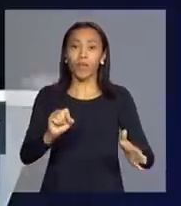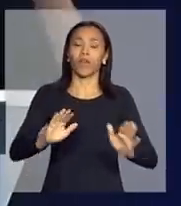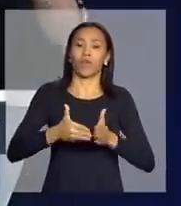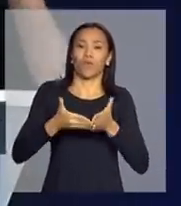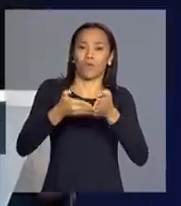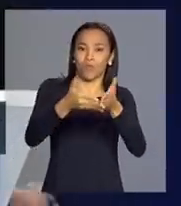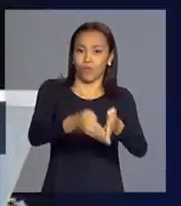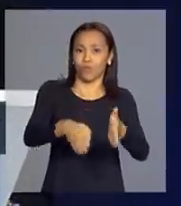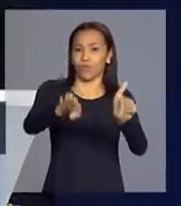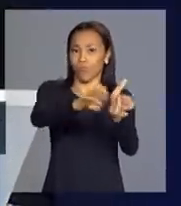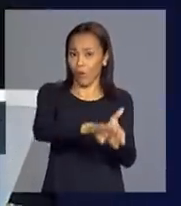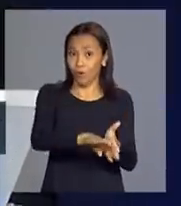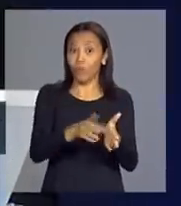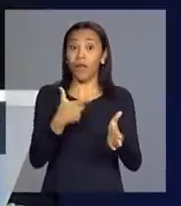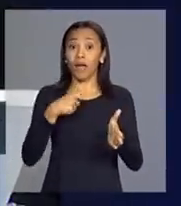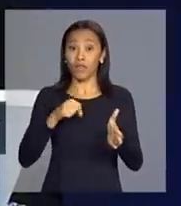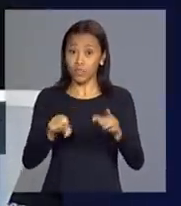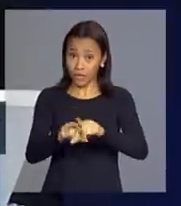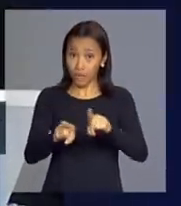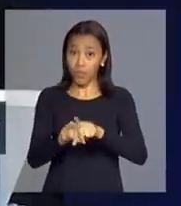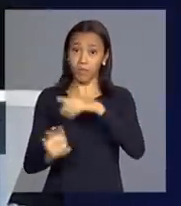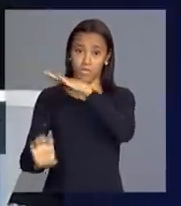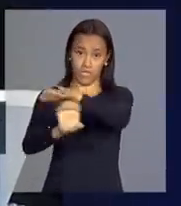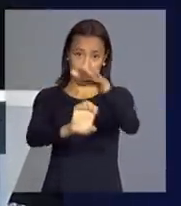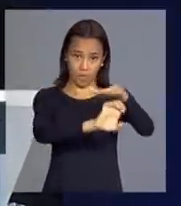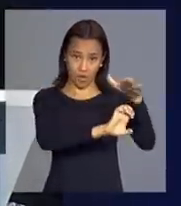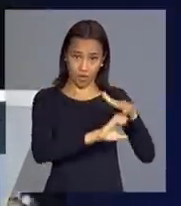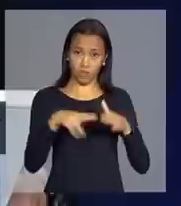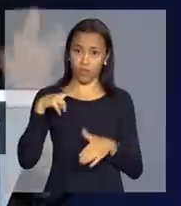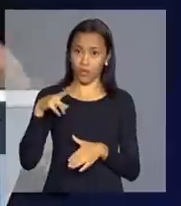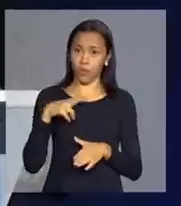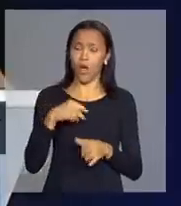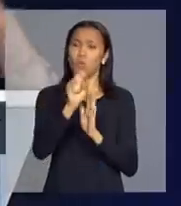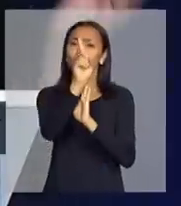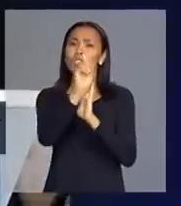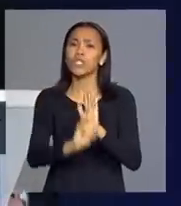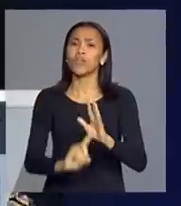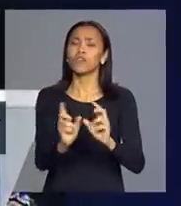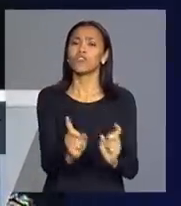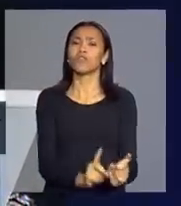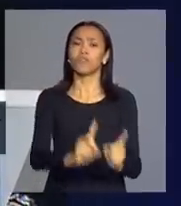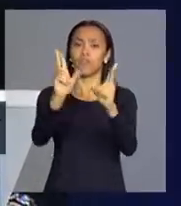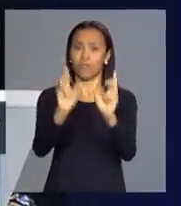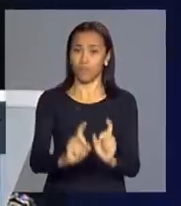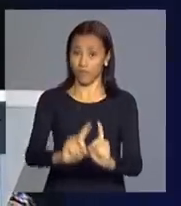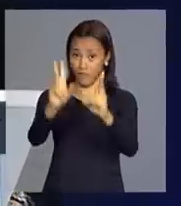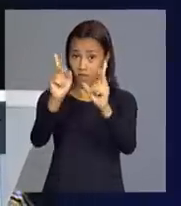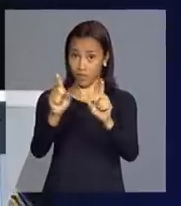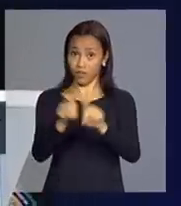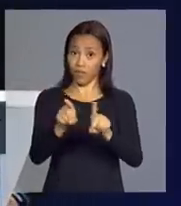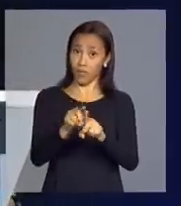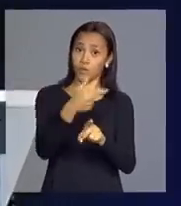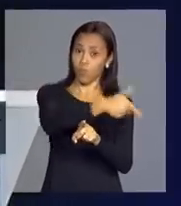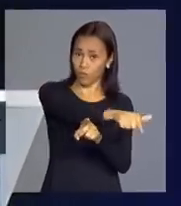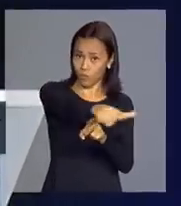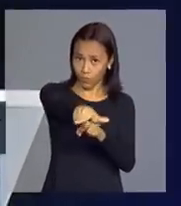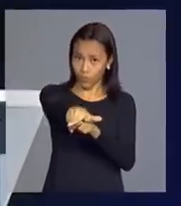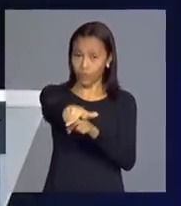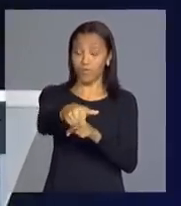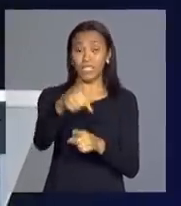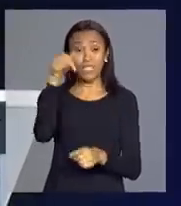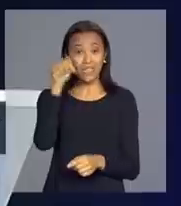assegurará ao investidor privado o direito de exportar sua carga e a de terceiros. E isso